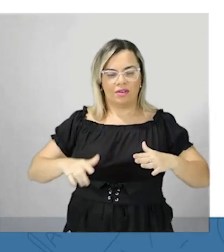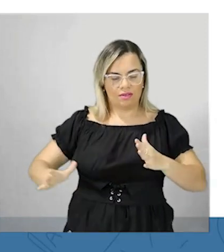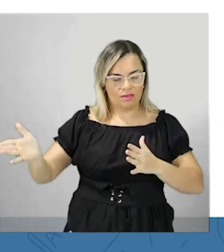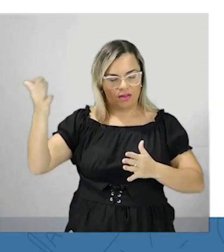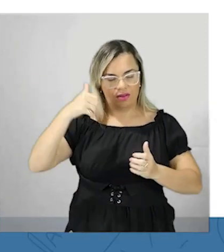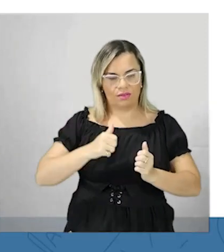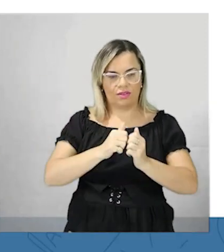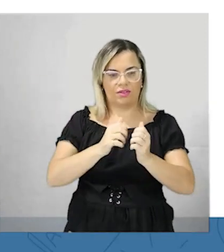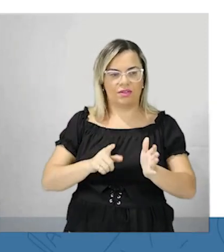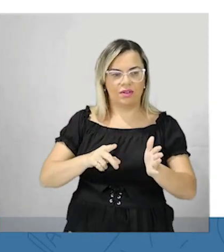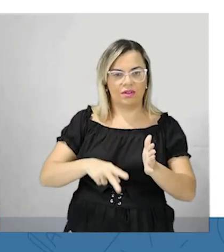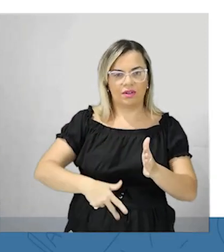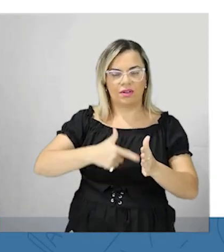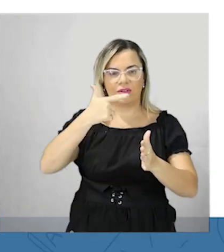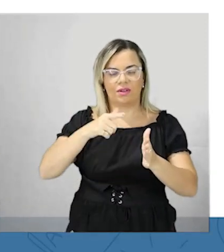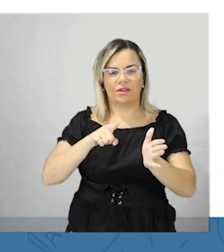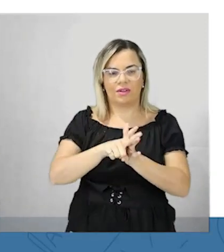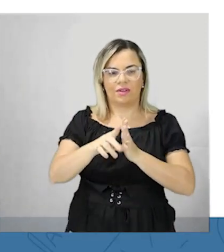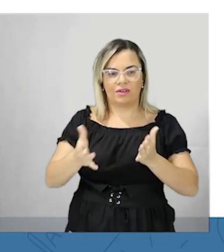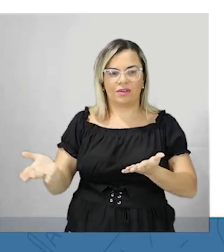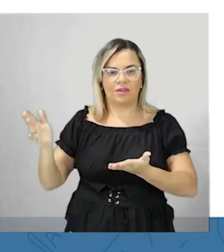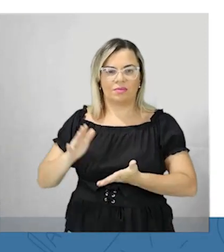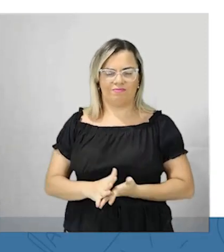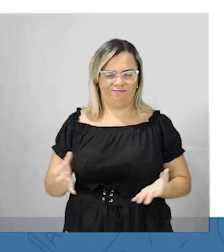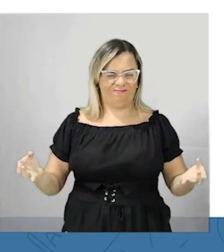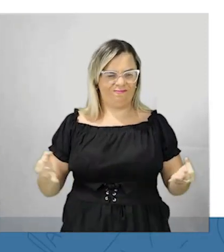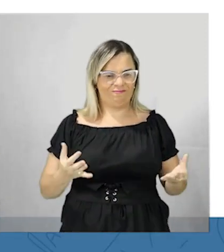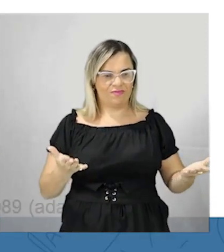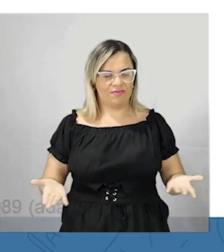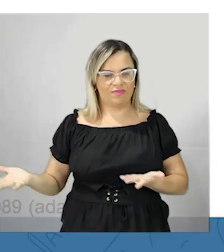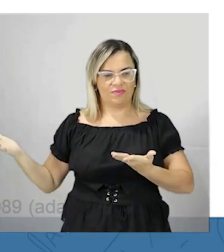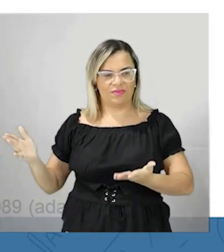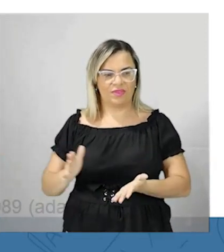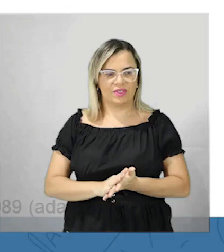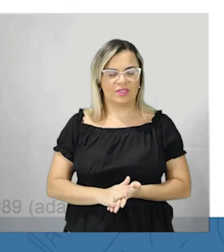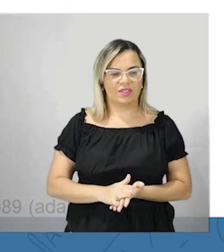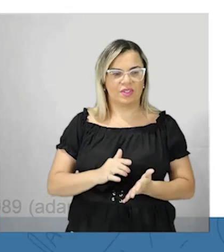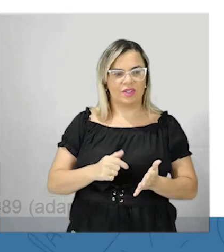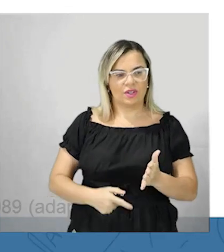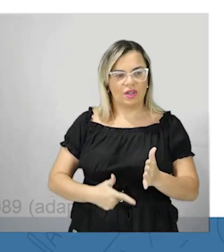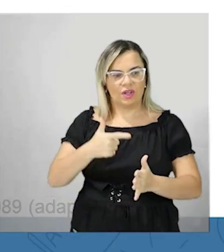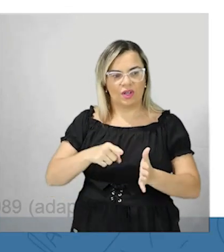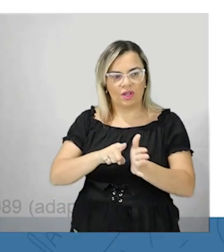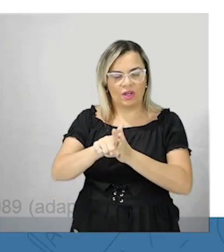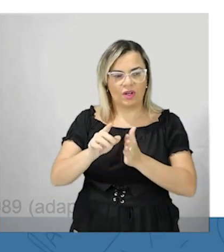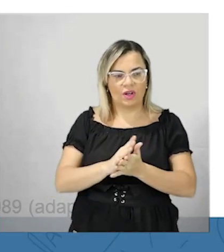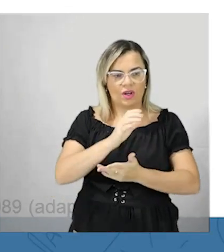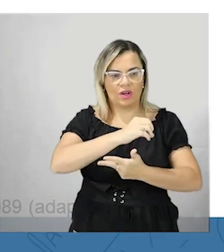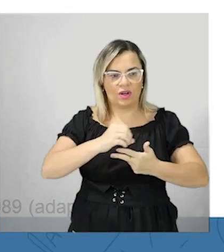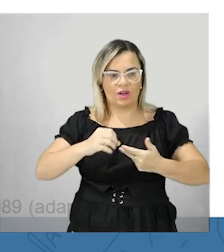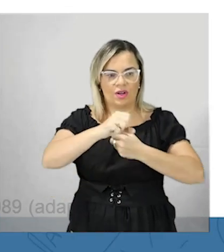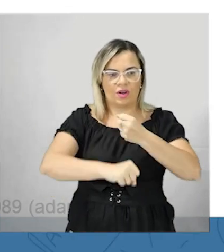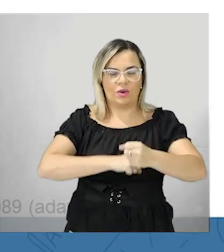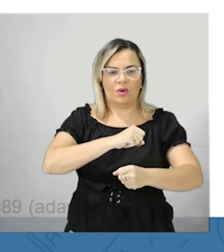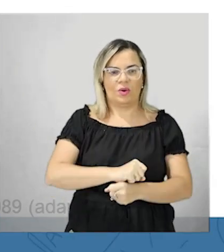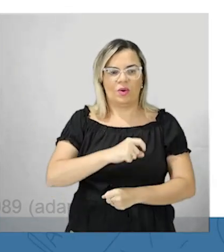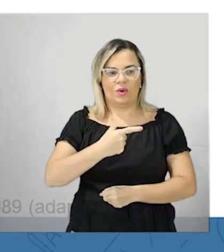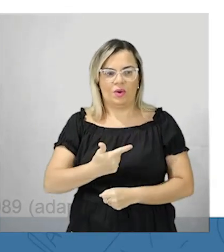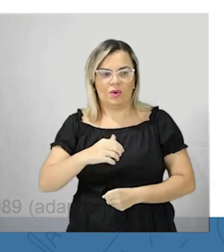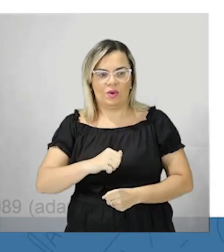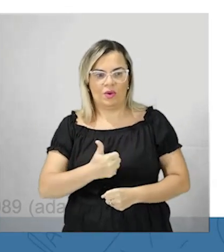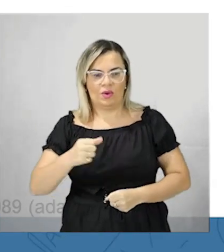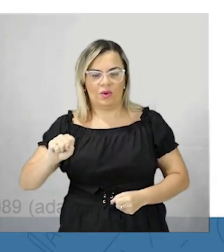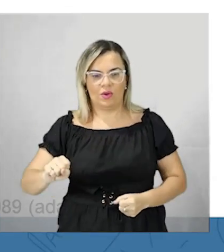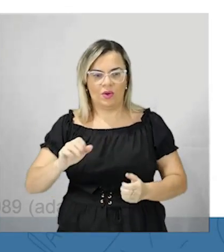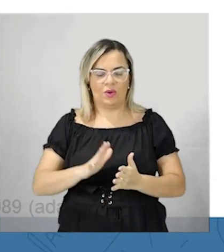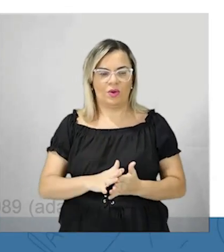questão? Respira, tá pronto? Então vamos lá. Olha aí, ó, questão do Enem 2018, tá?